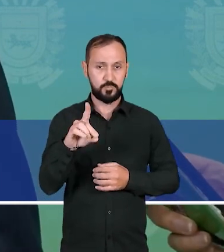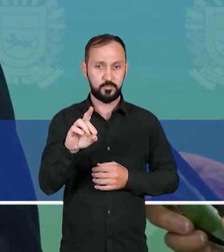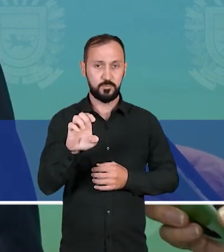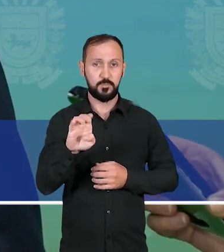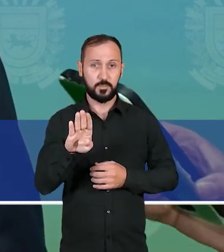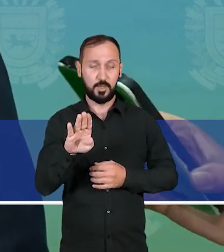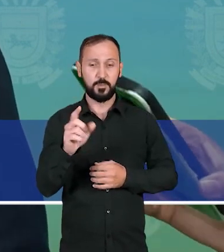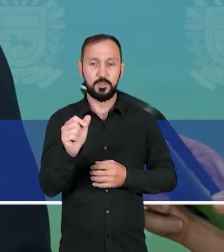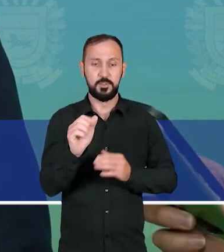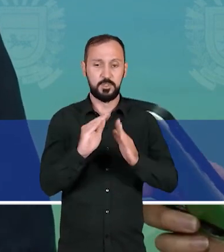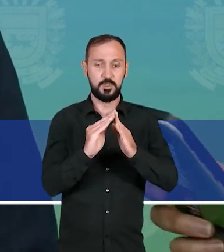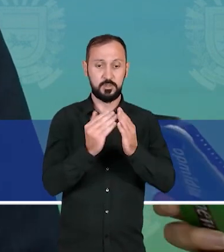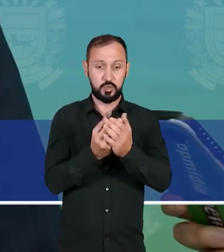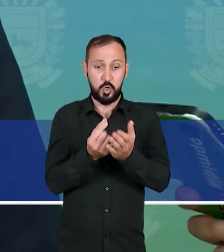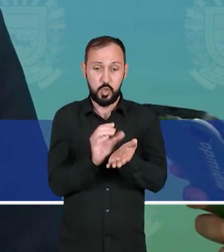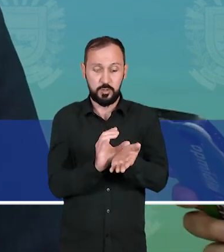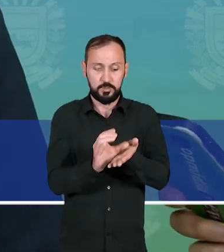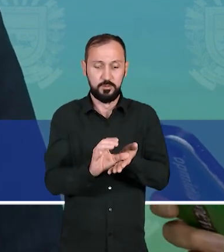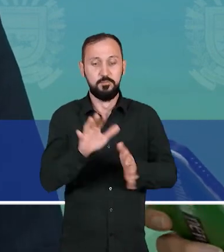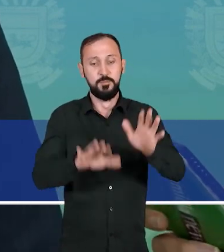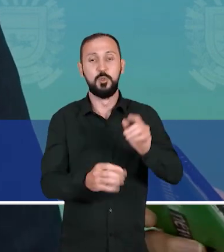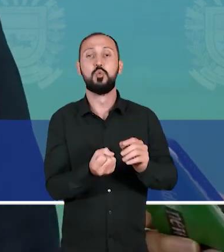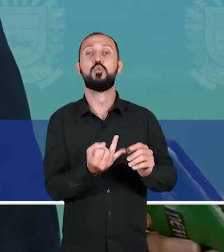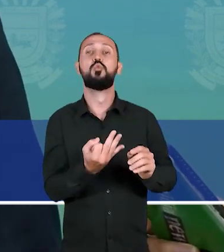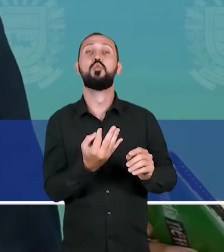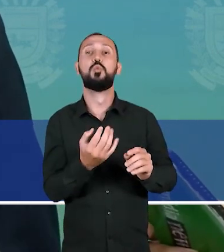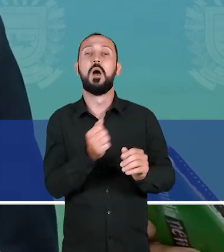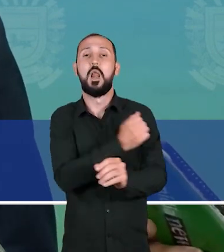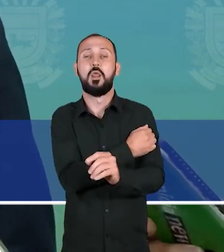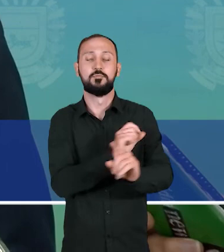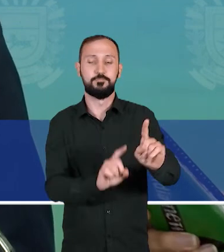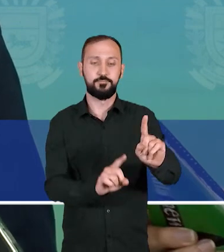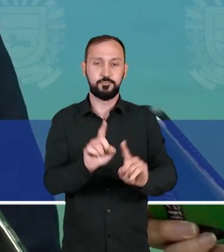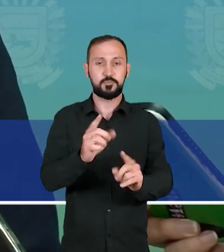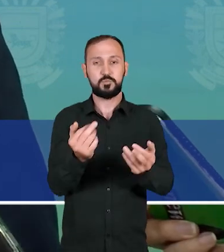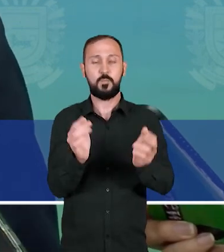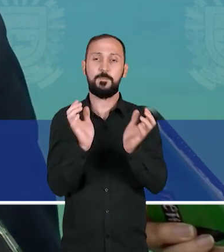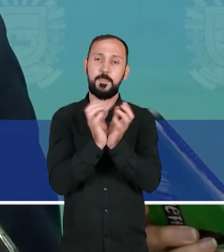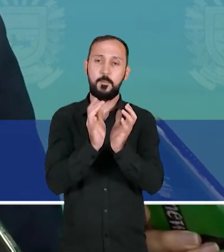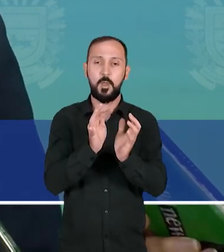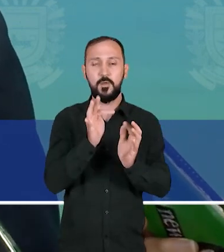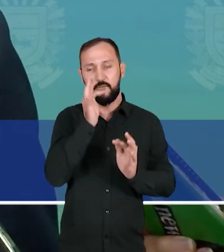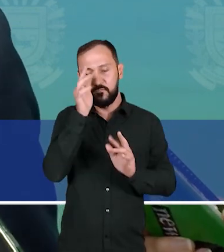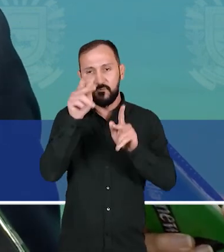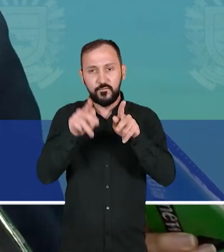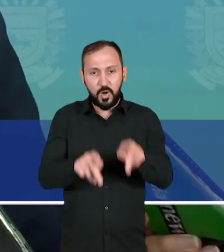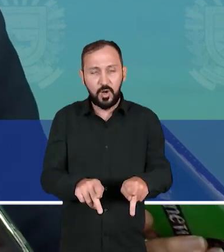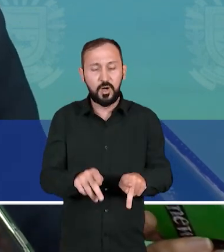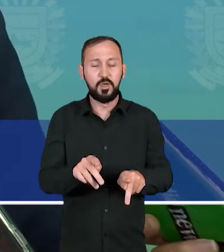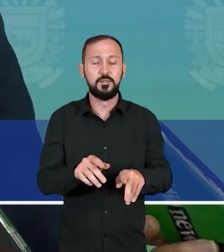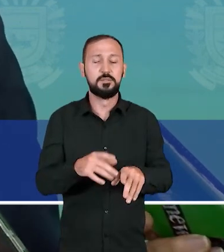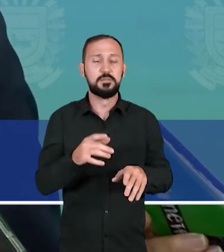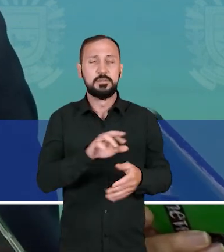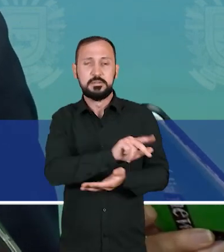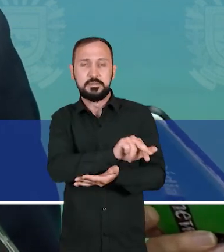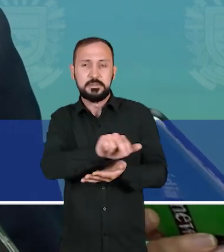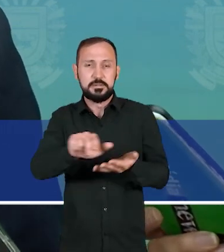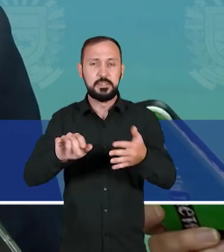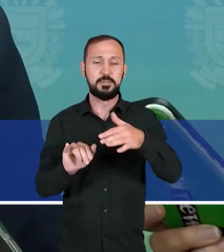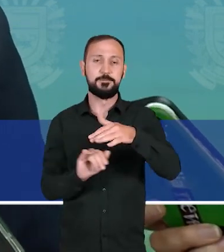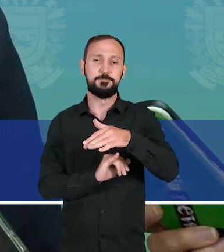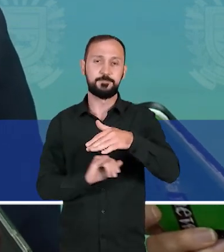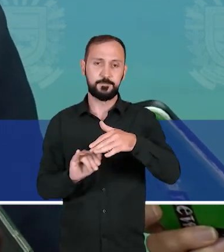para as escolas de acordo com o número de alunos. E as escolas especiais, como as APAES, Pestalozzi e tantas